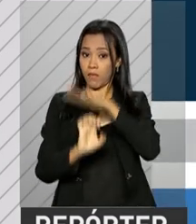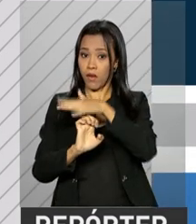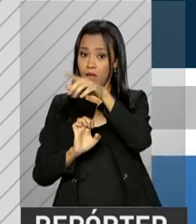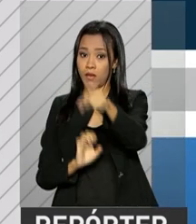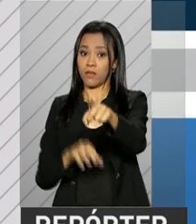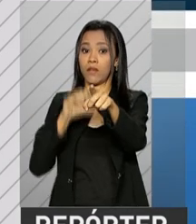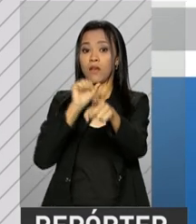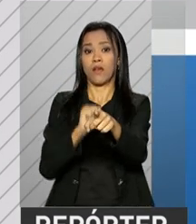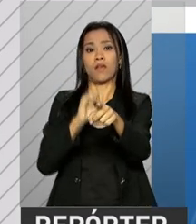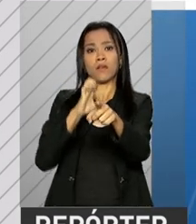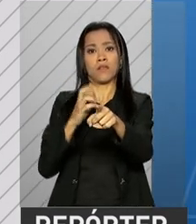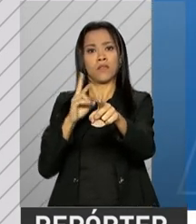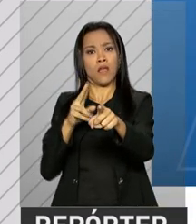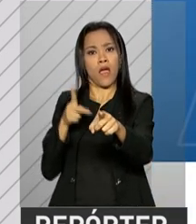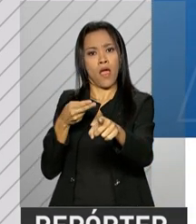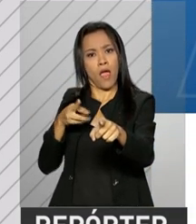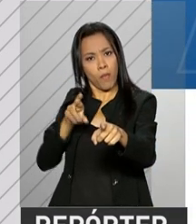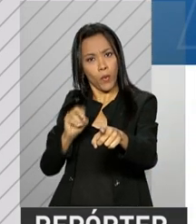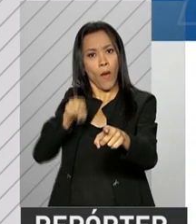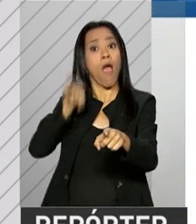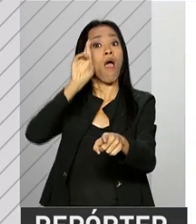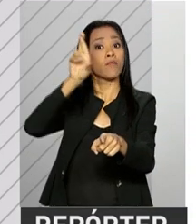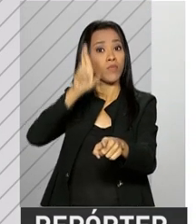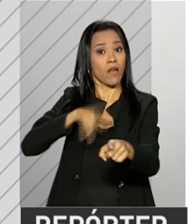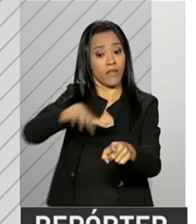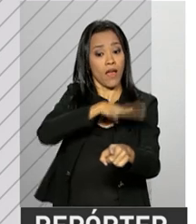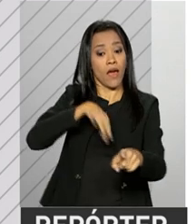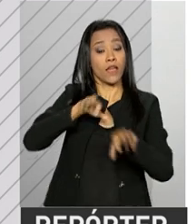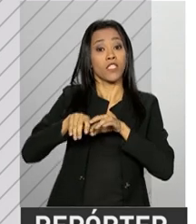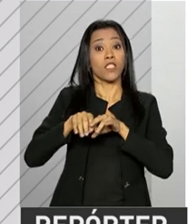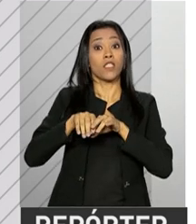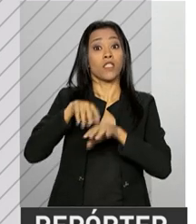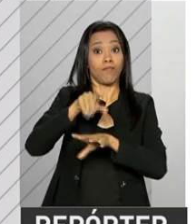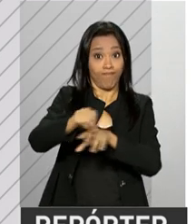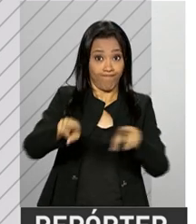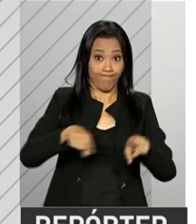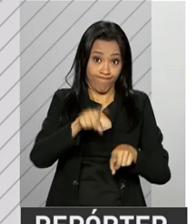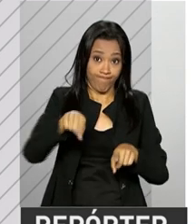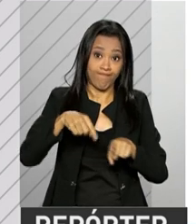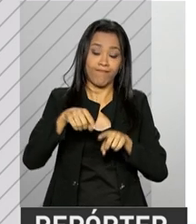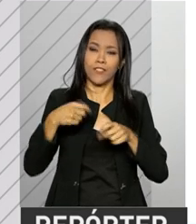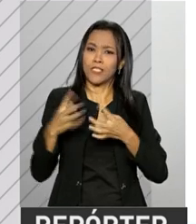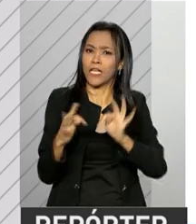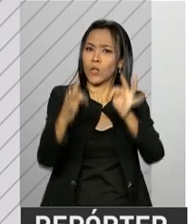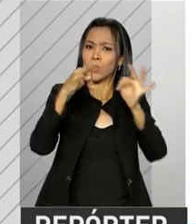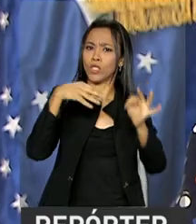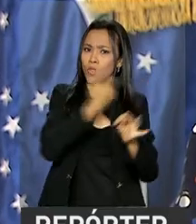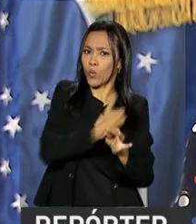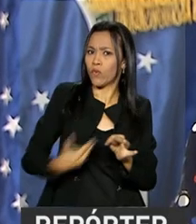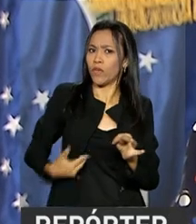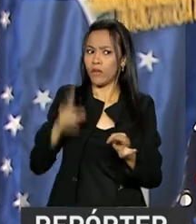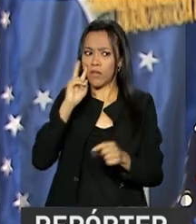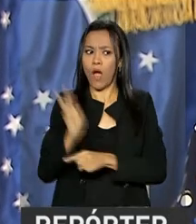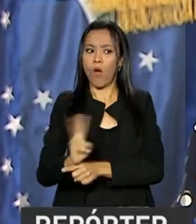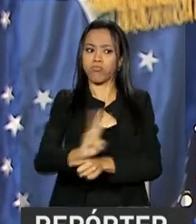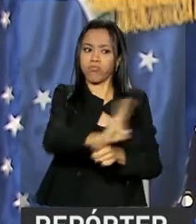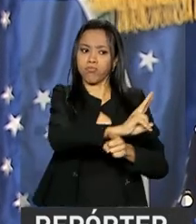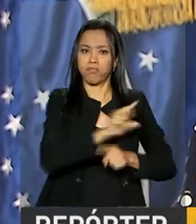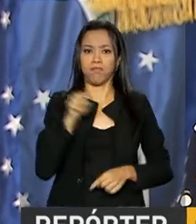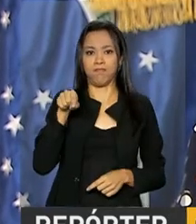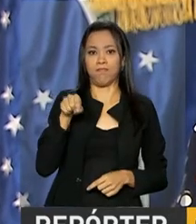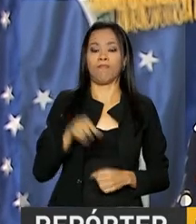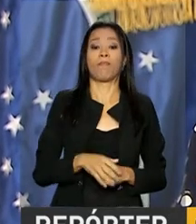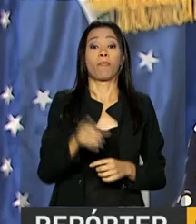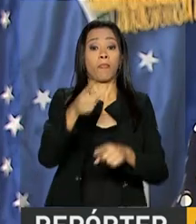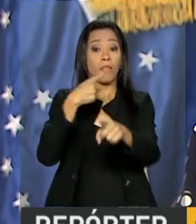responsável por parte da área de tecnologia da informação do governo está em constante vigilância nós lidamos com dados de